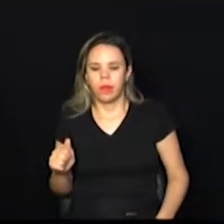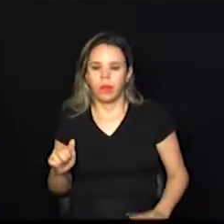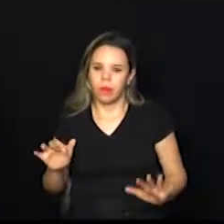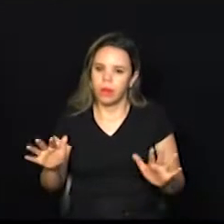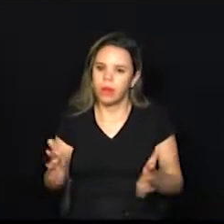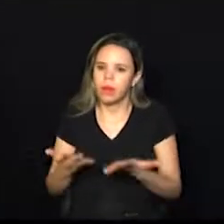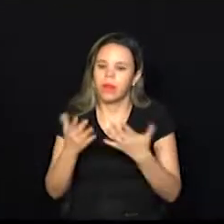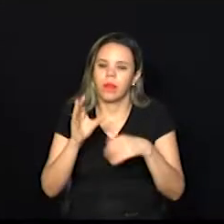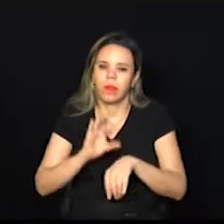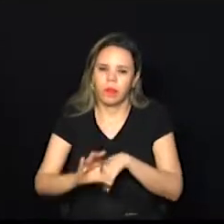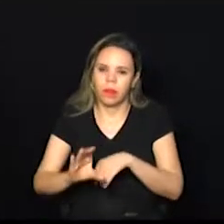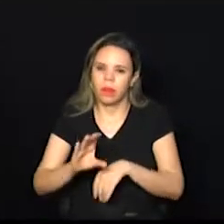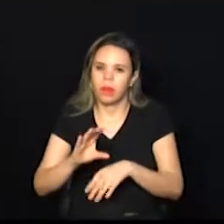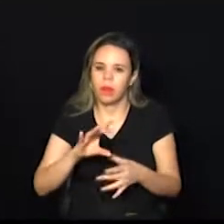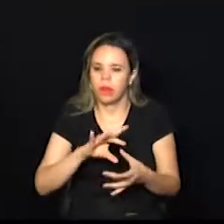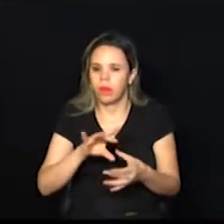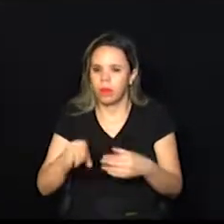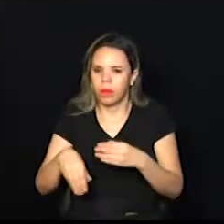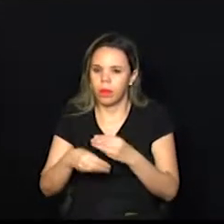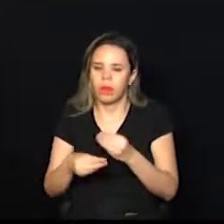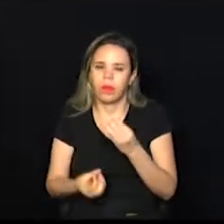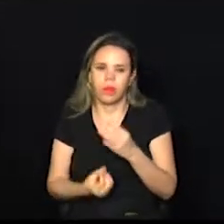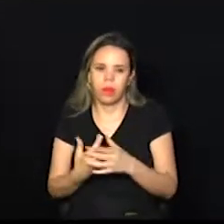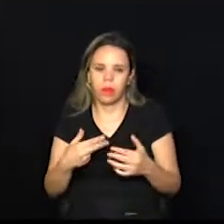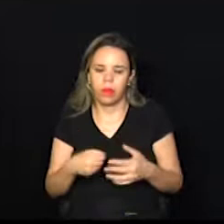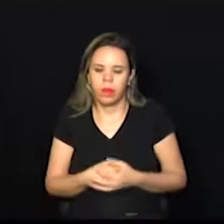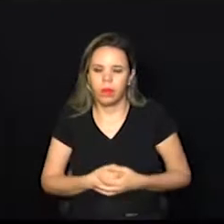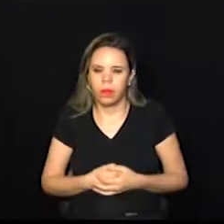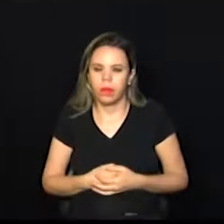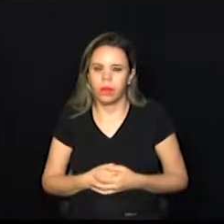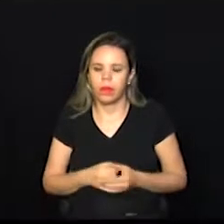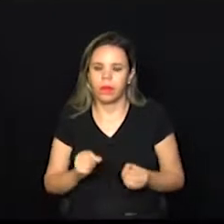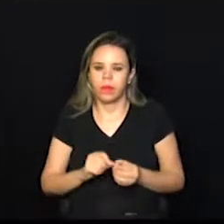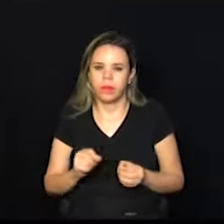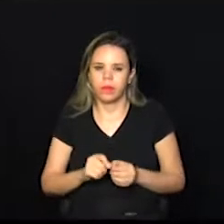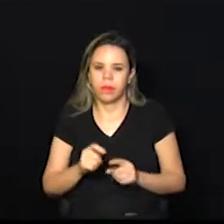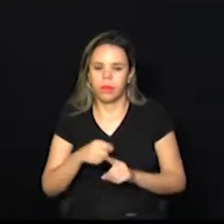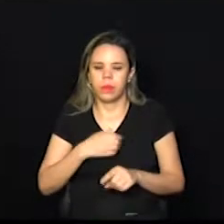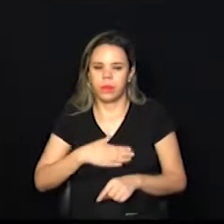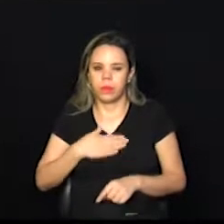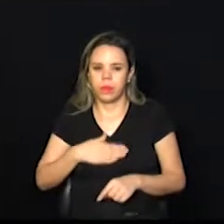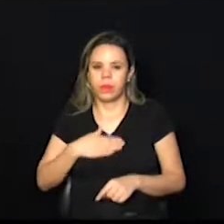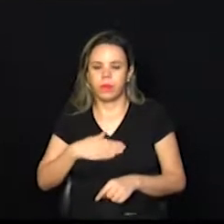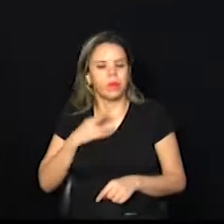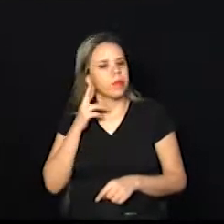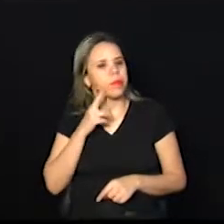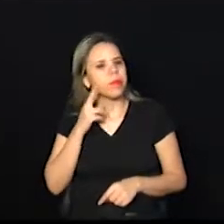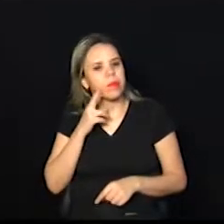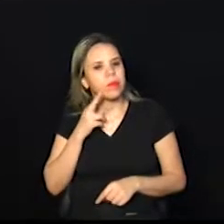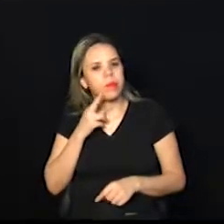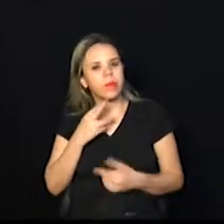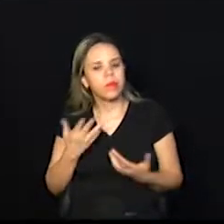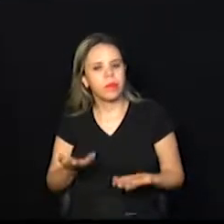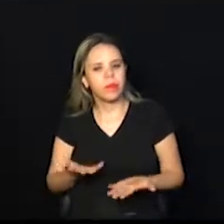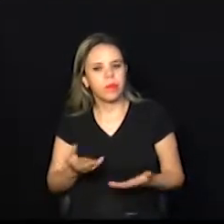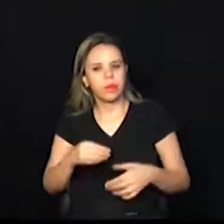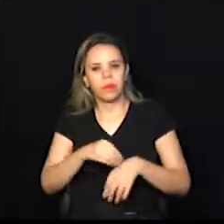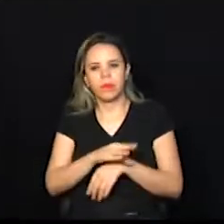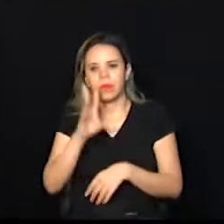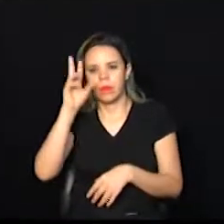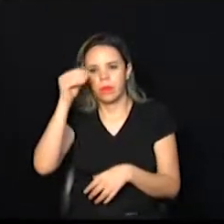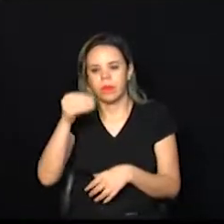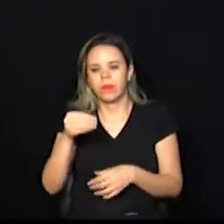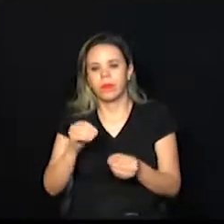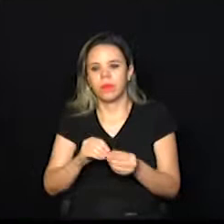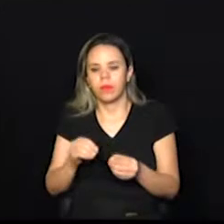uma capacitação conjunta também. Tá? A realização do Agosto Lilás, e aí eu faço um recorte